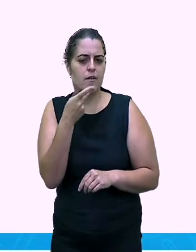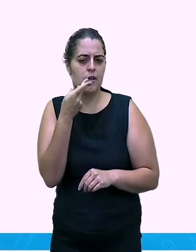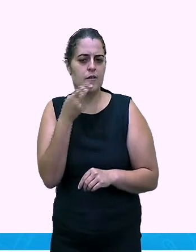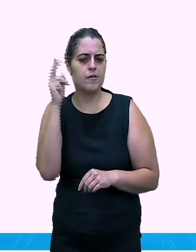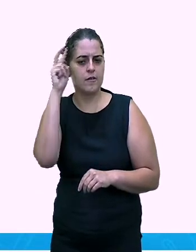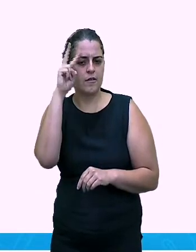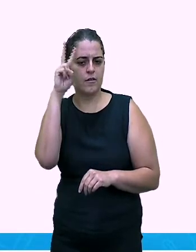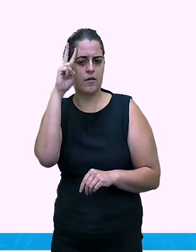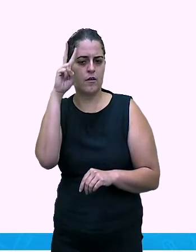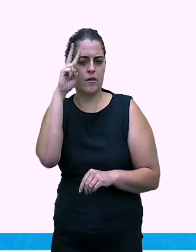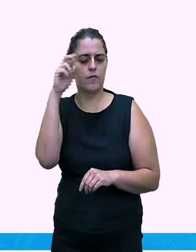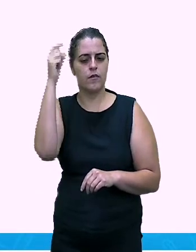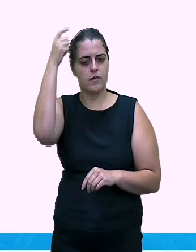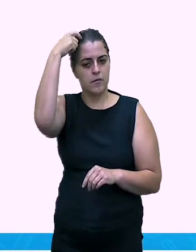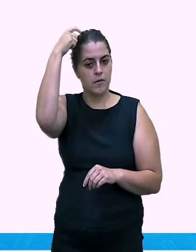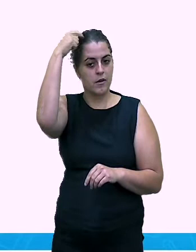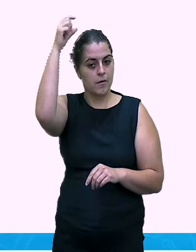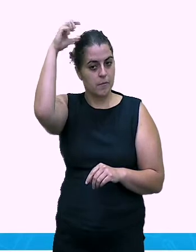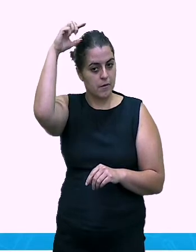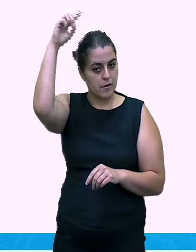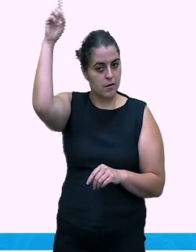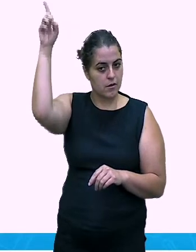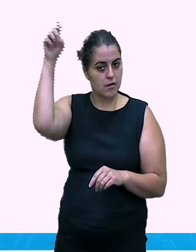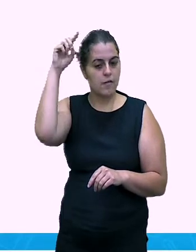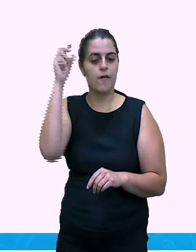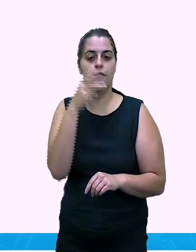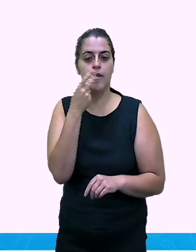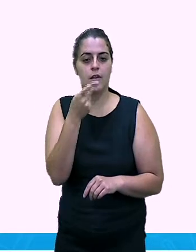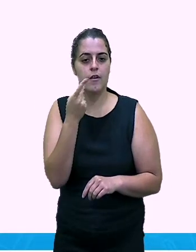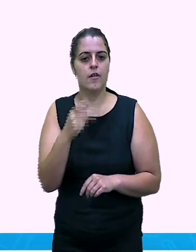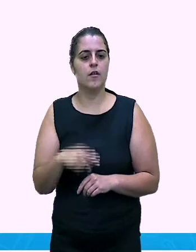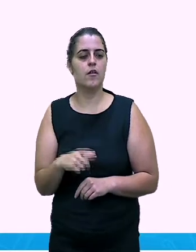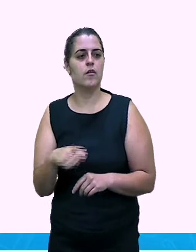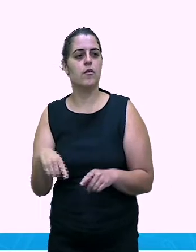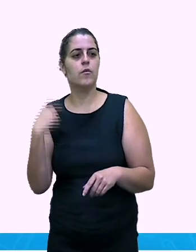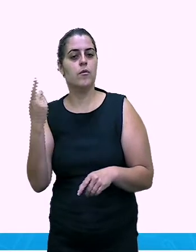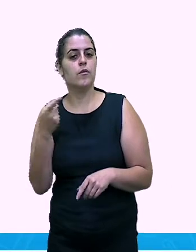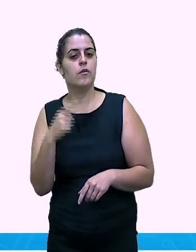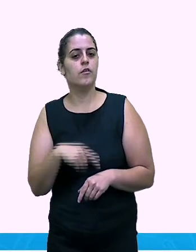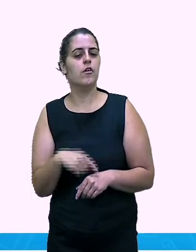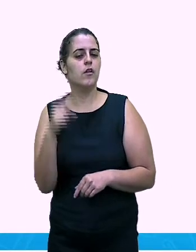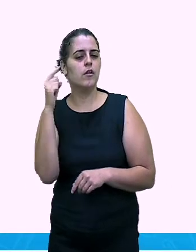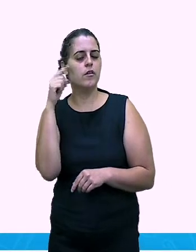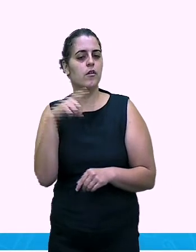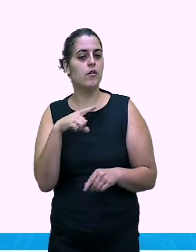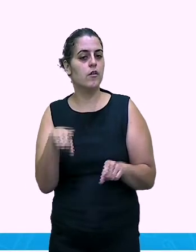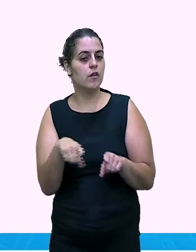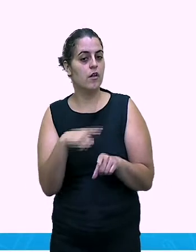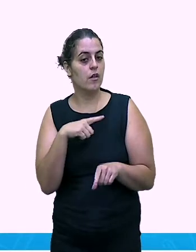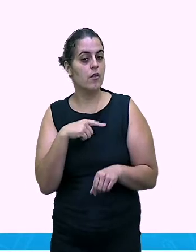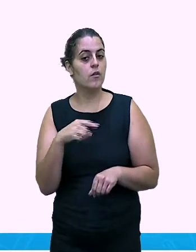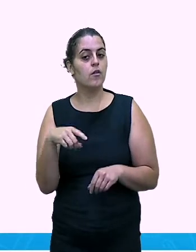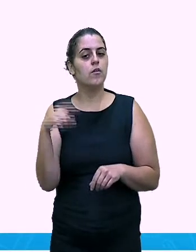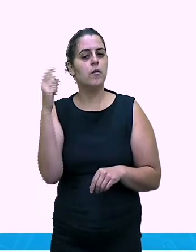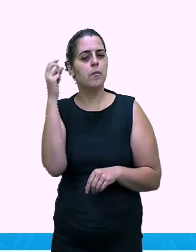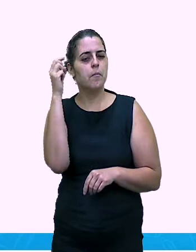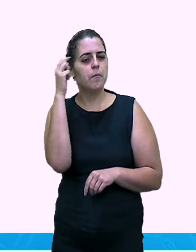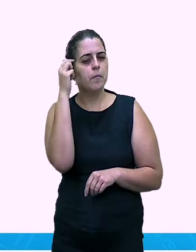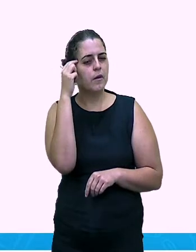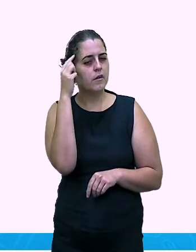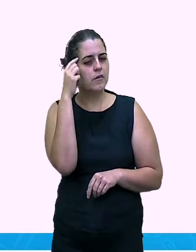a cabeça da pessoa que vai falar. E aqui nós temos o balão do pensamento. O balão